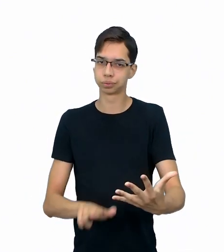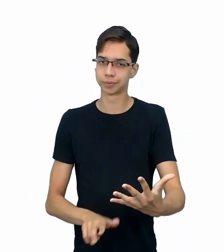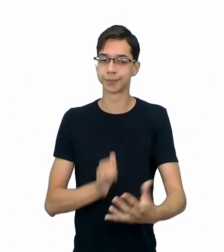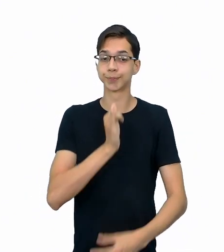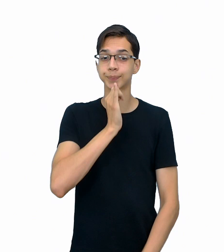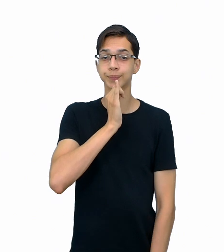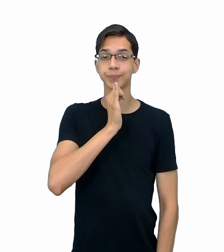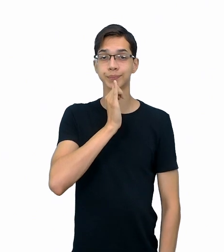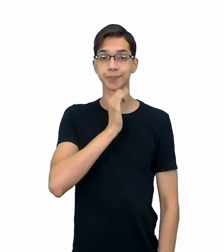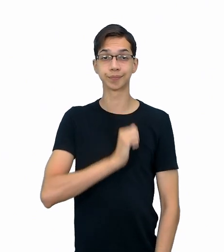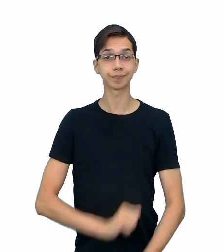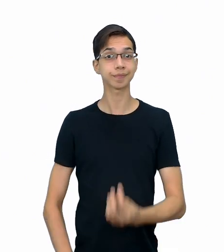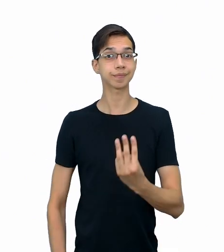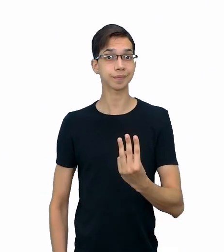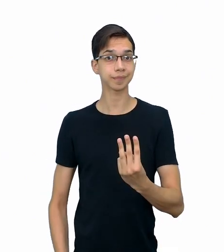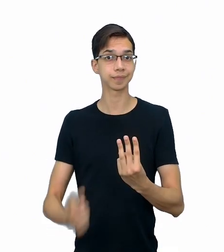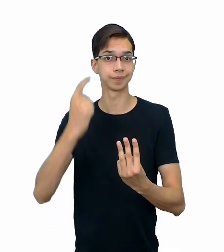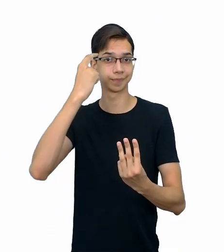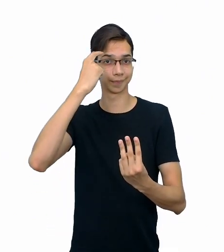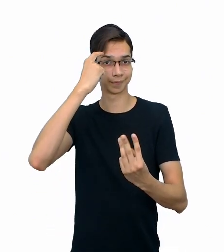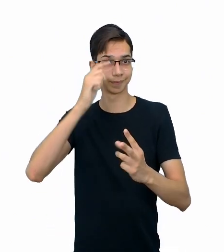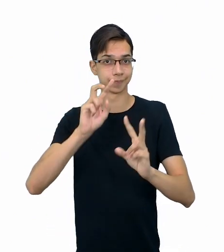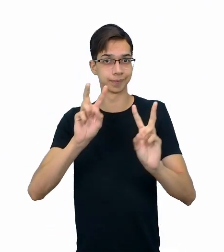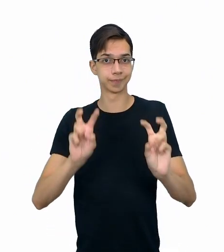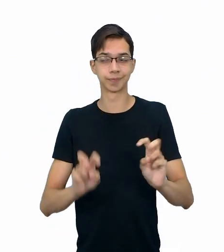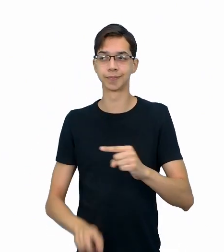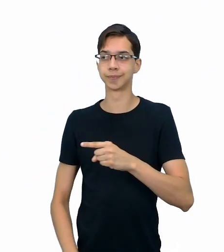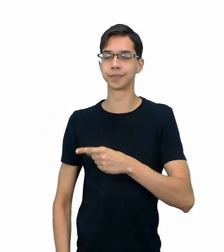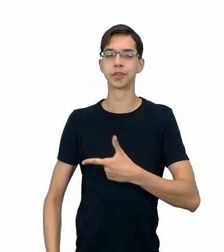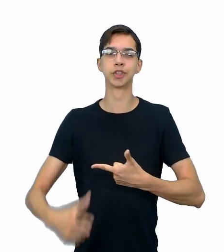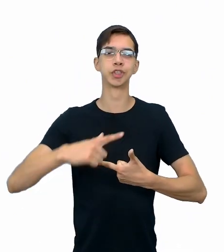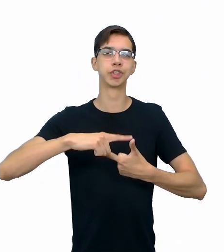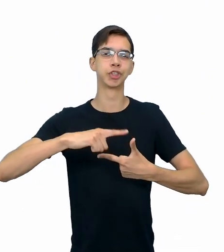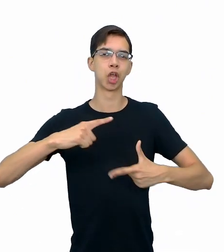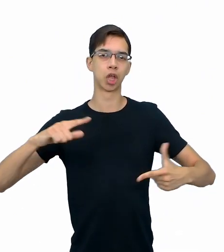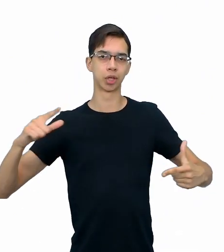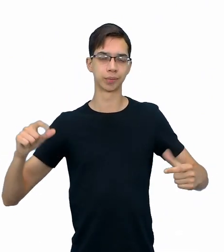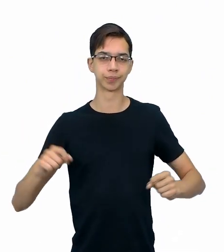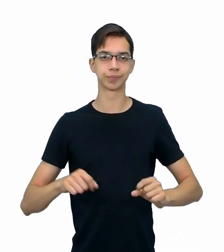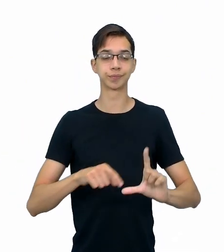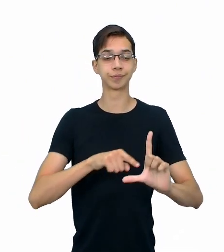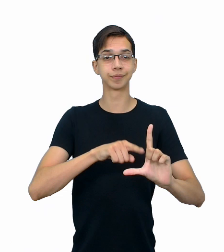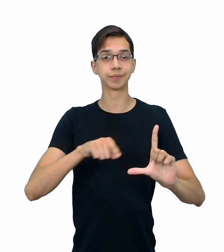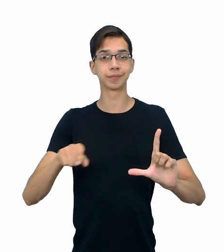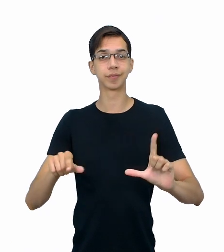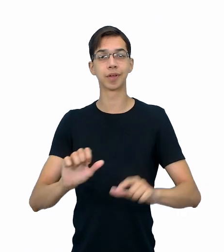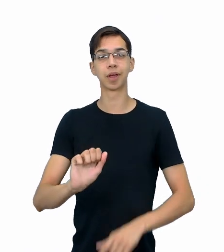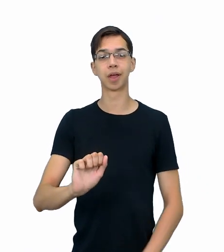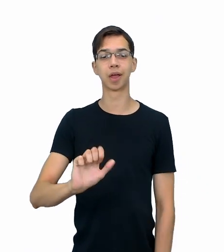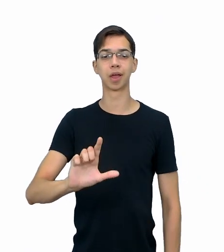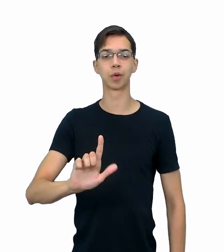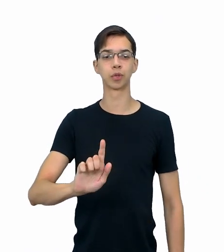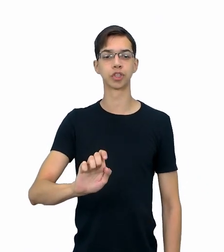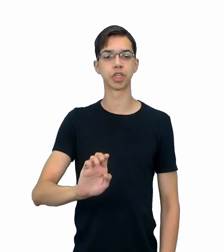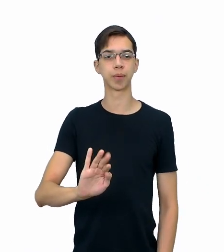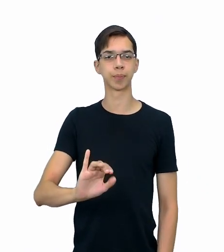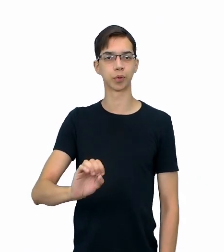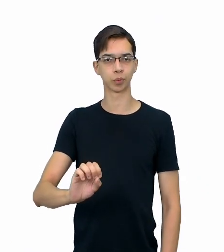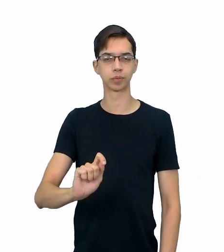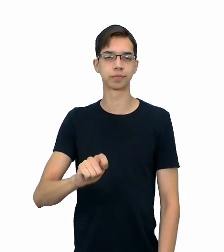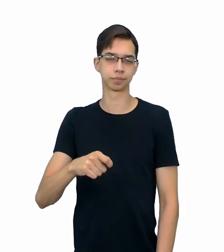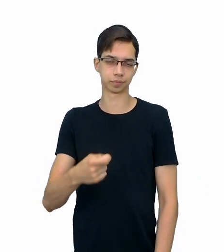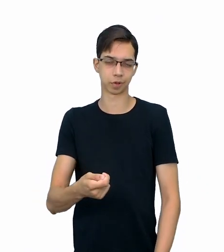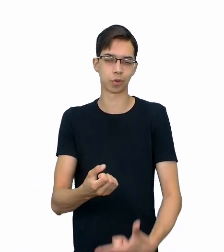de pensamento: o geométrico, o estatístico e o algébrico. Então, nessa formação de hoje, a gente